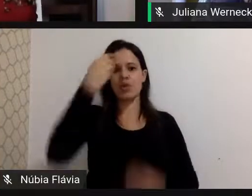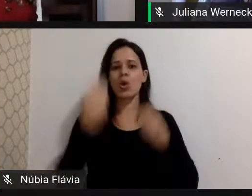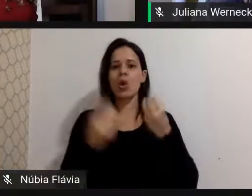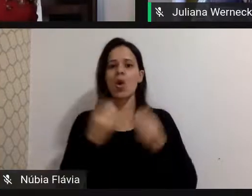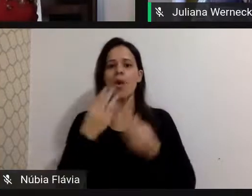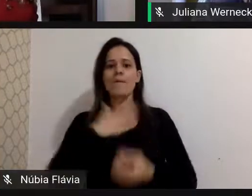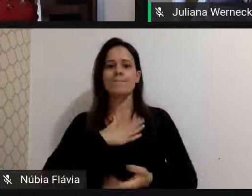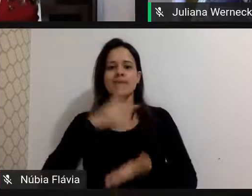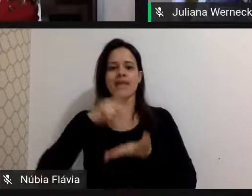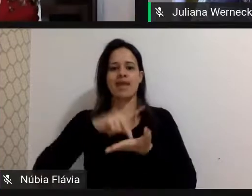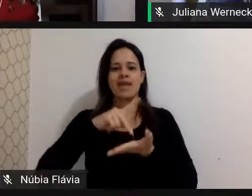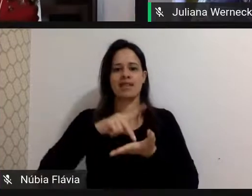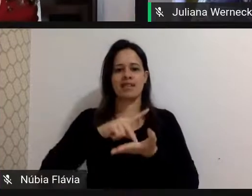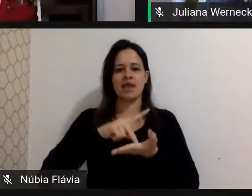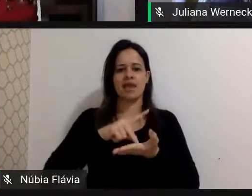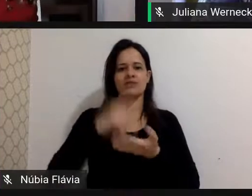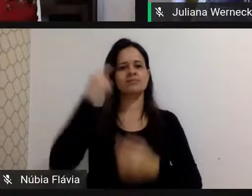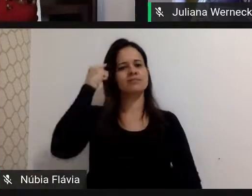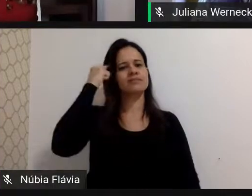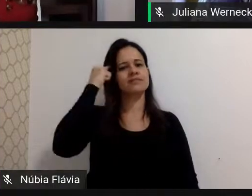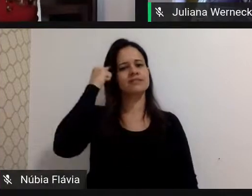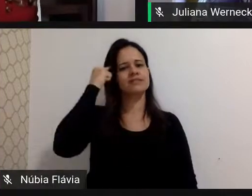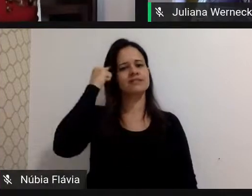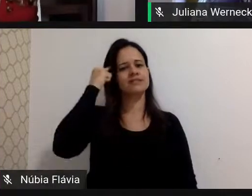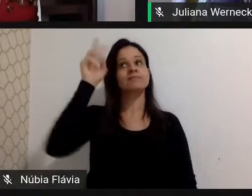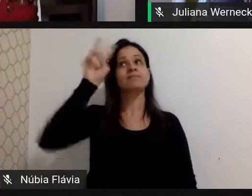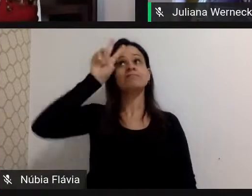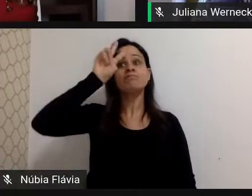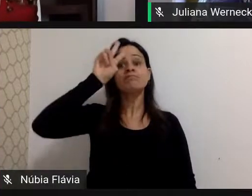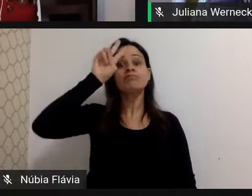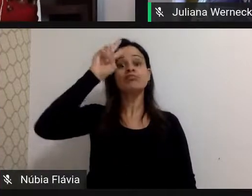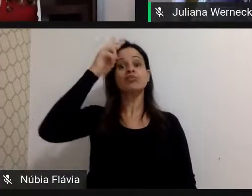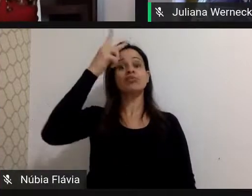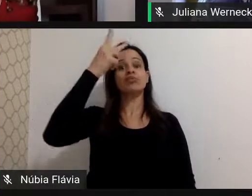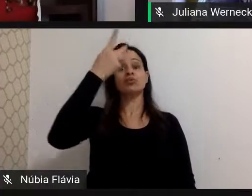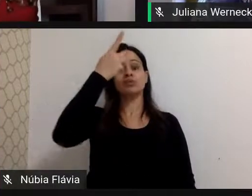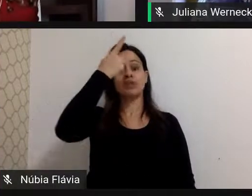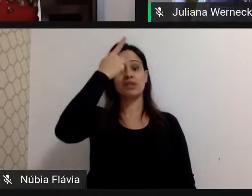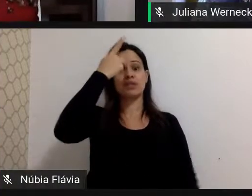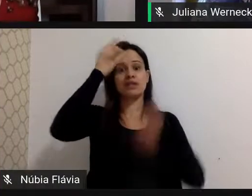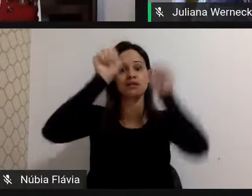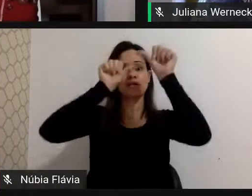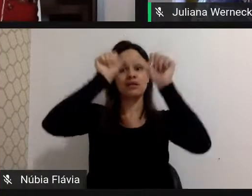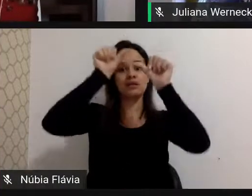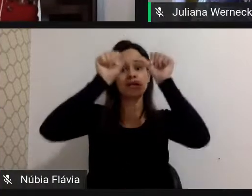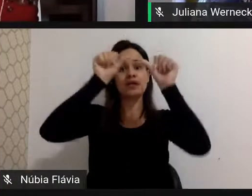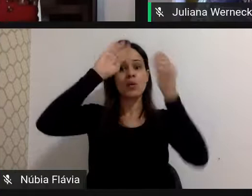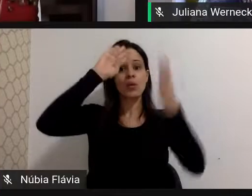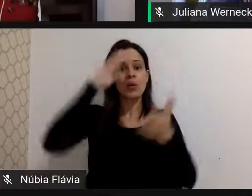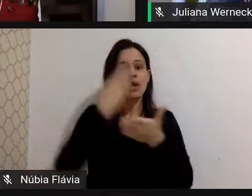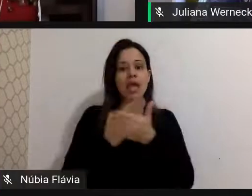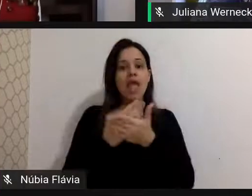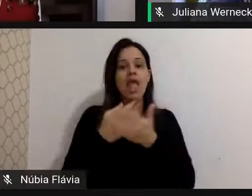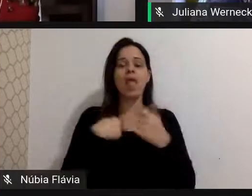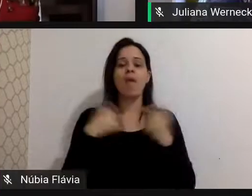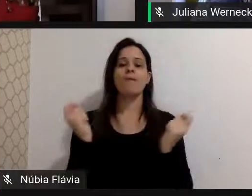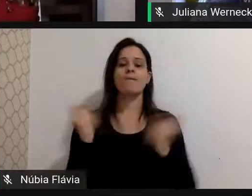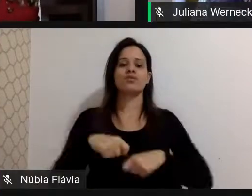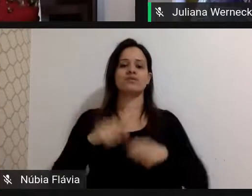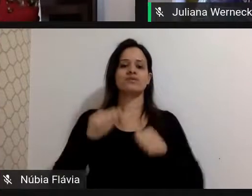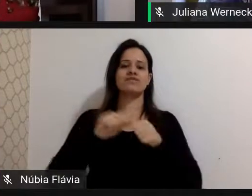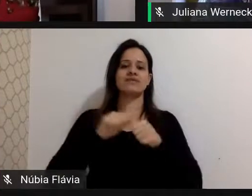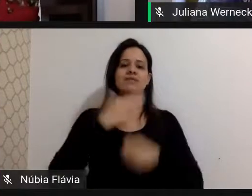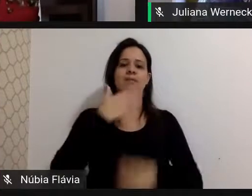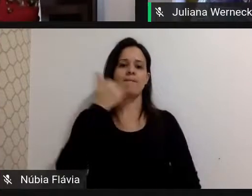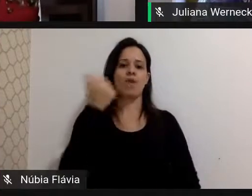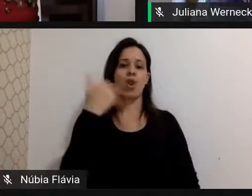da minha própria pele. Quando eu mudei essa minha crença e entendi que eu podia fazer o melhor do jeito que eu pudesse, é que eu